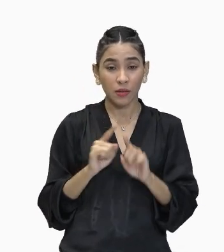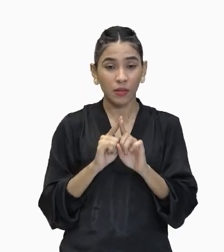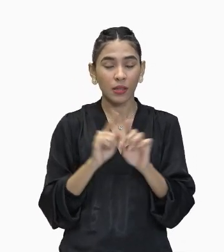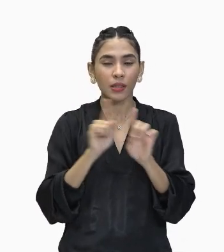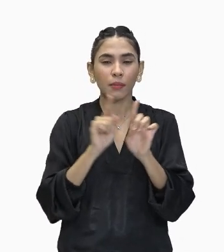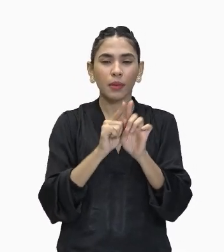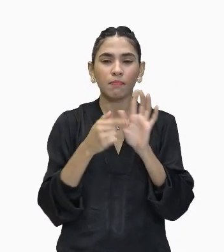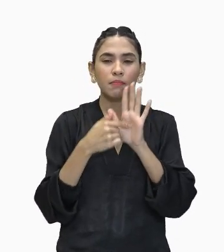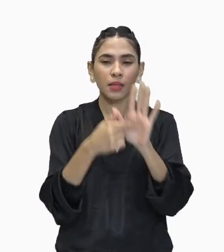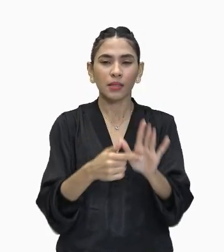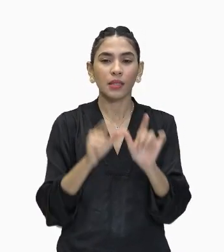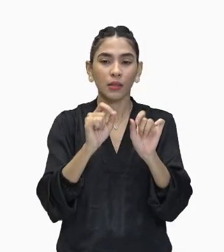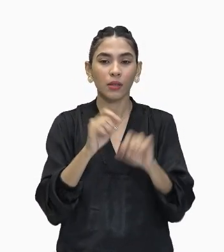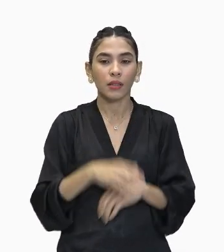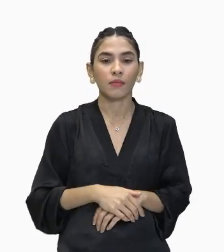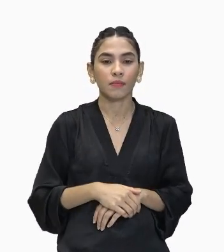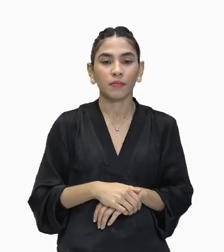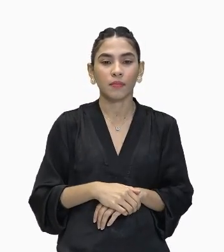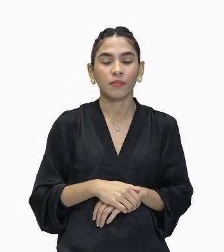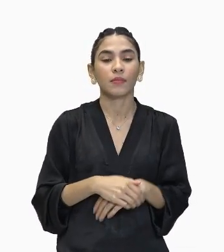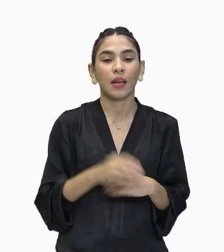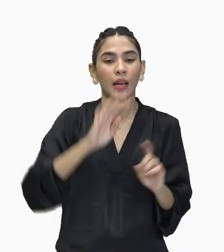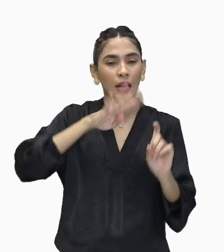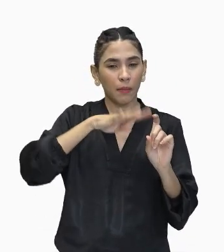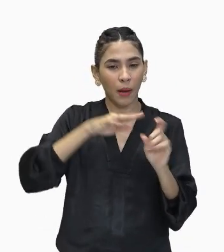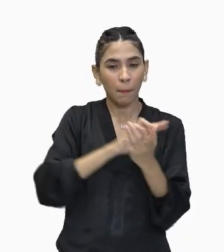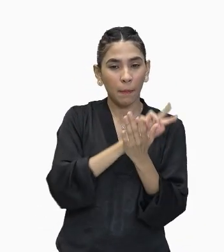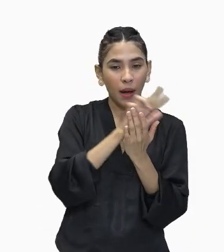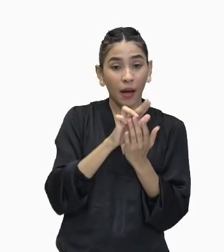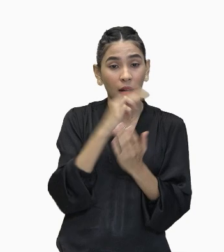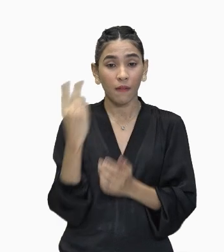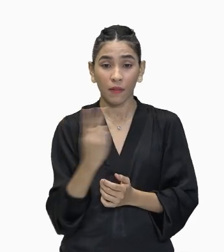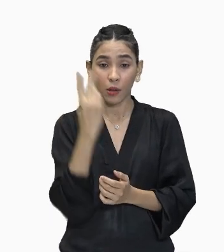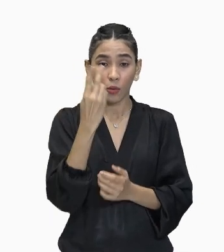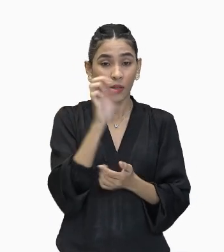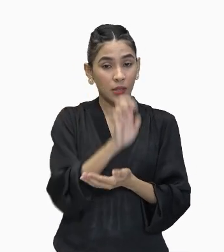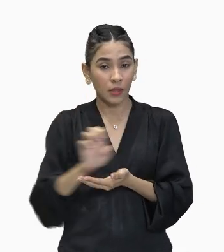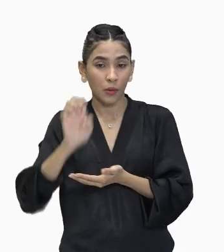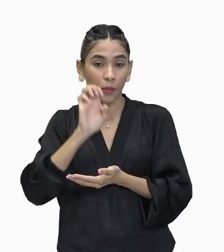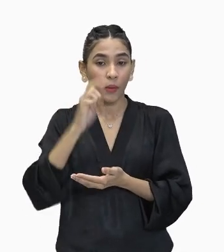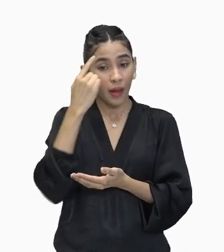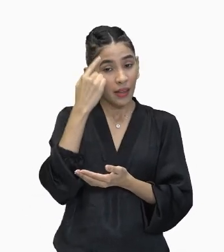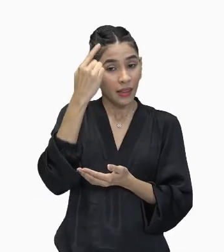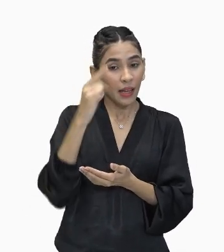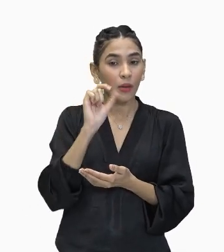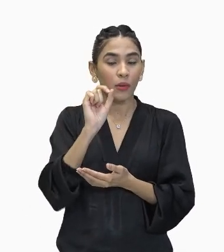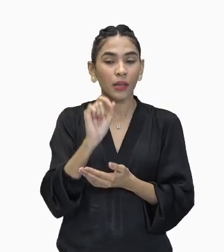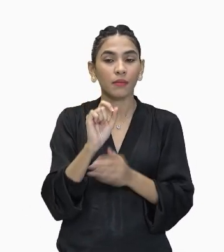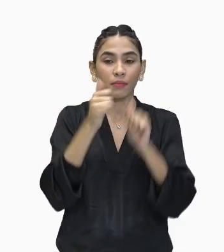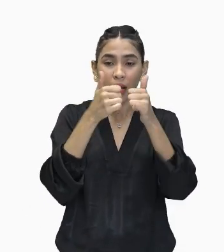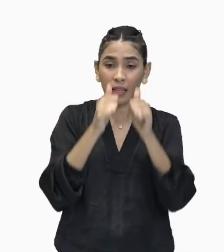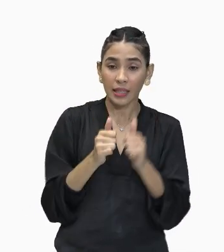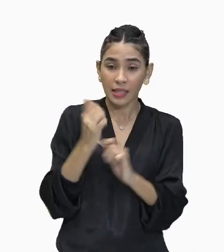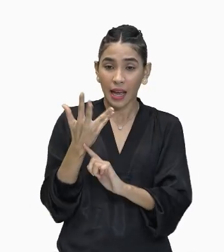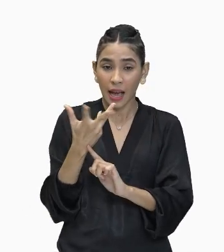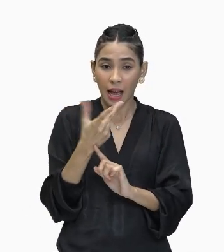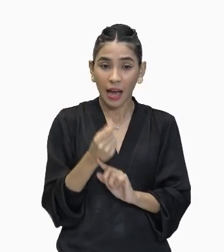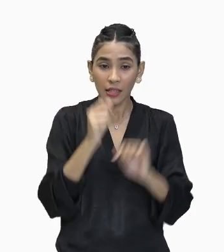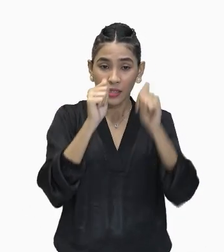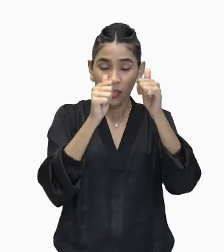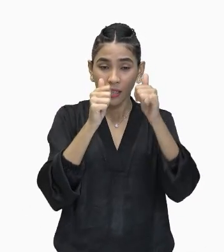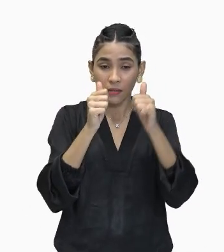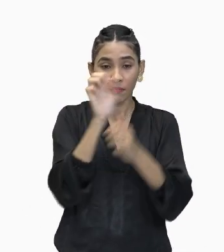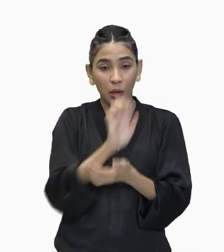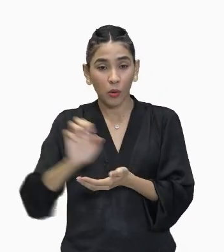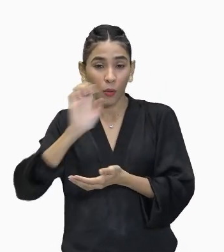pressupunha aí a devoração ritual dos valores europeus. A ideia era digerir a arte europeia e